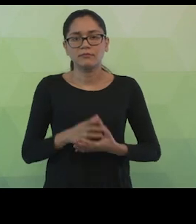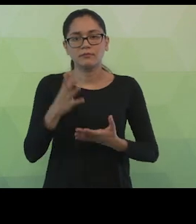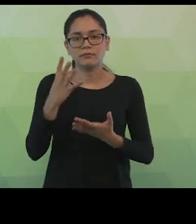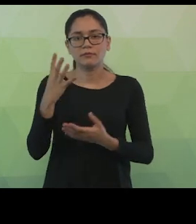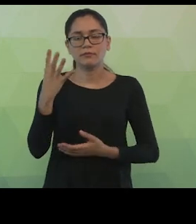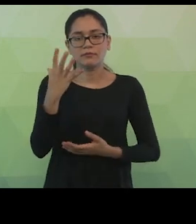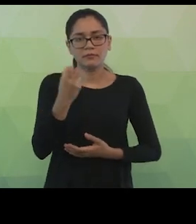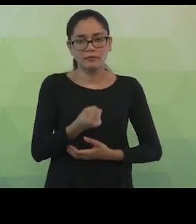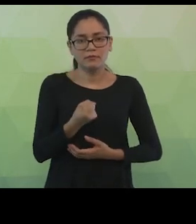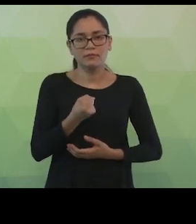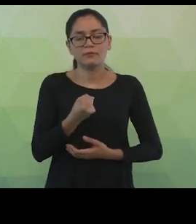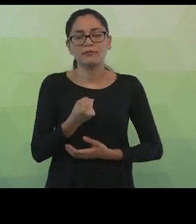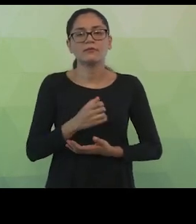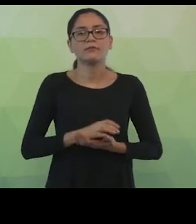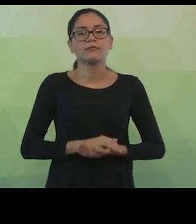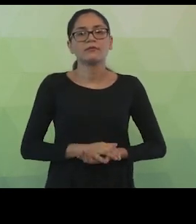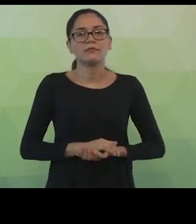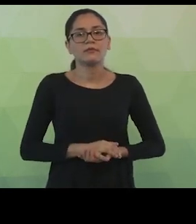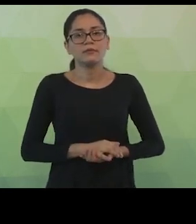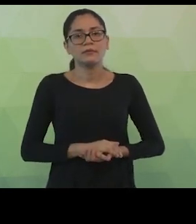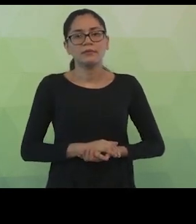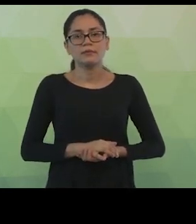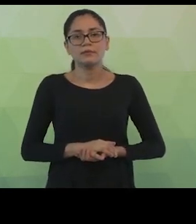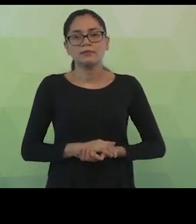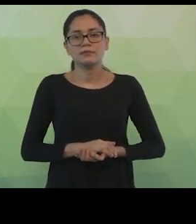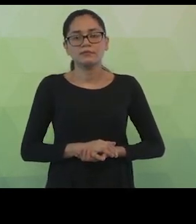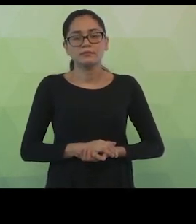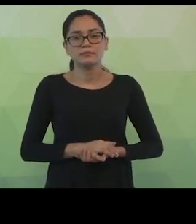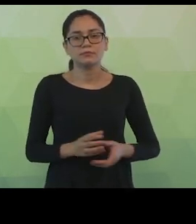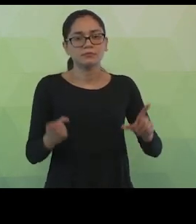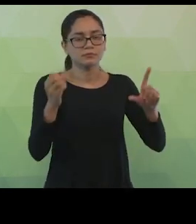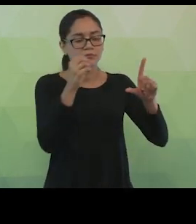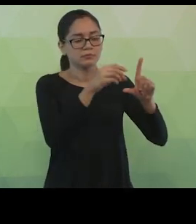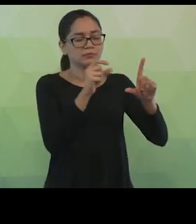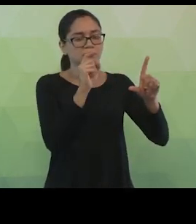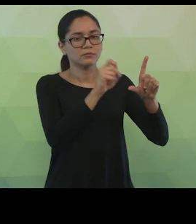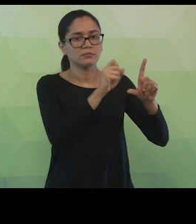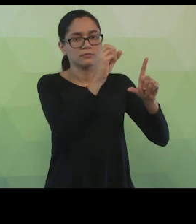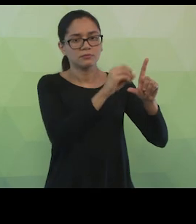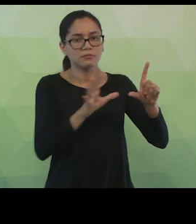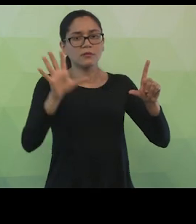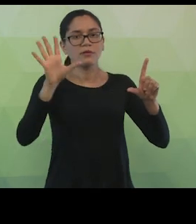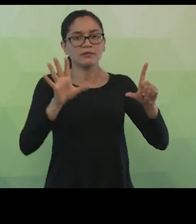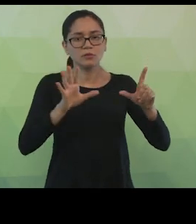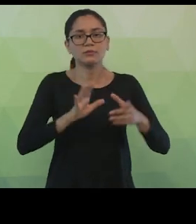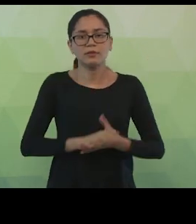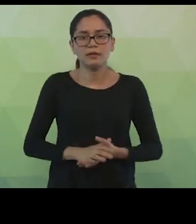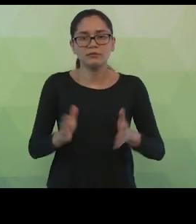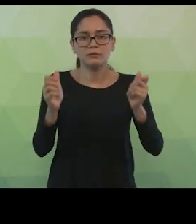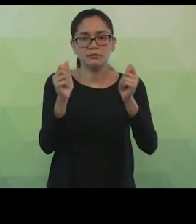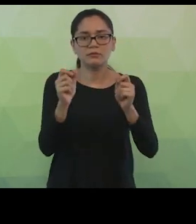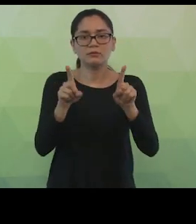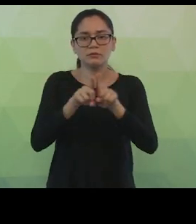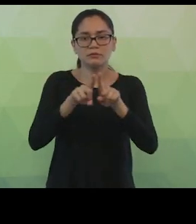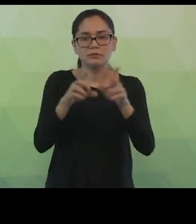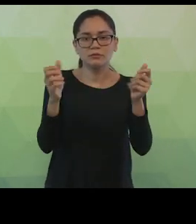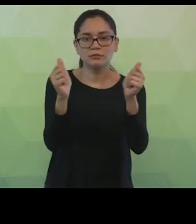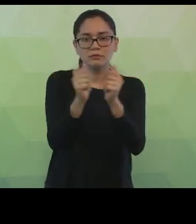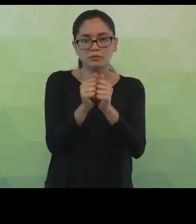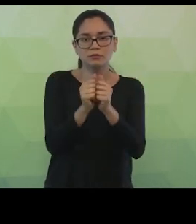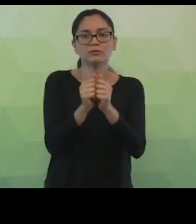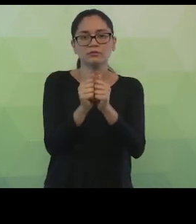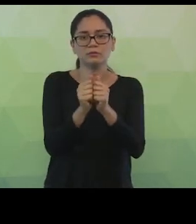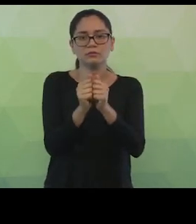Salva. Feito isso, a gente executa. Executar, compilar e executar.